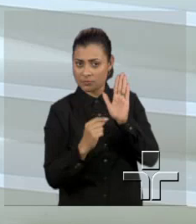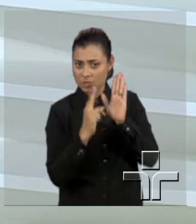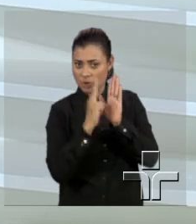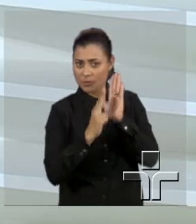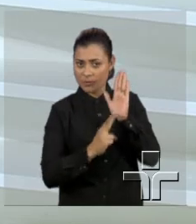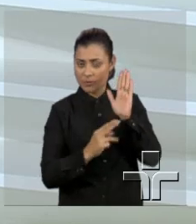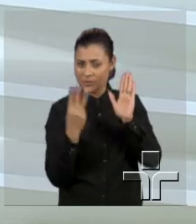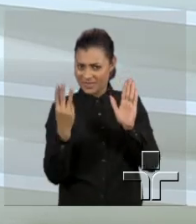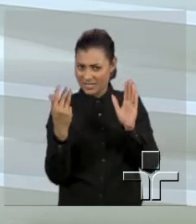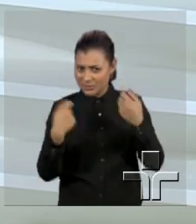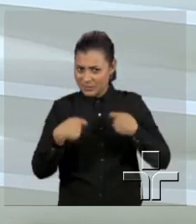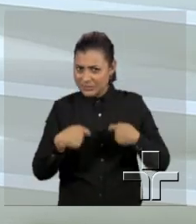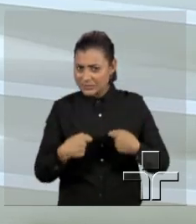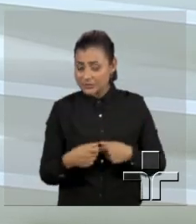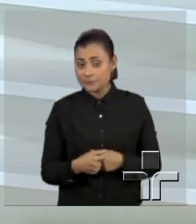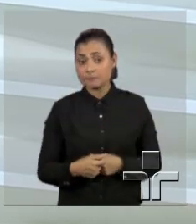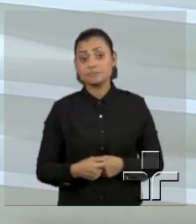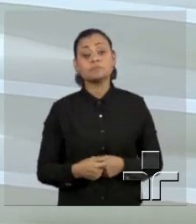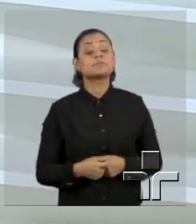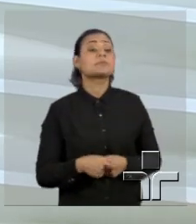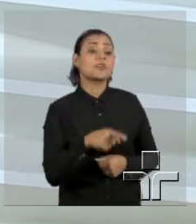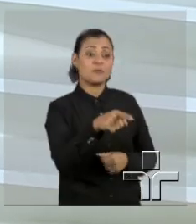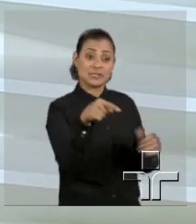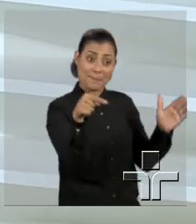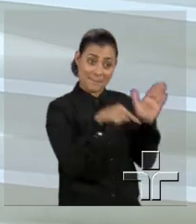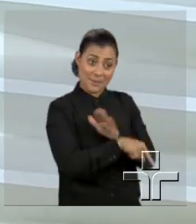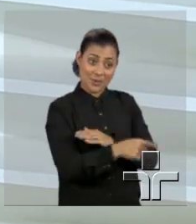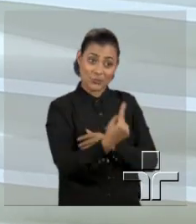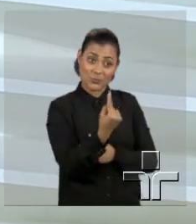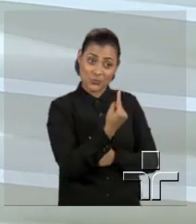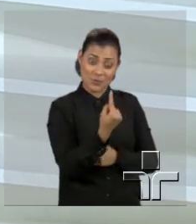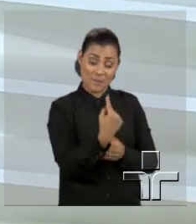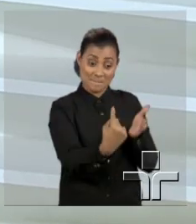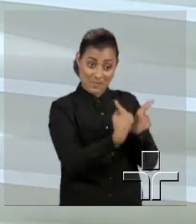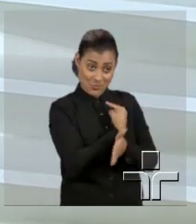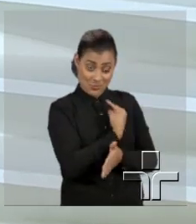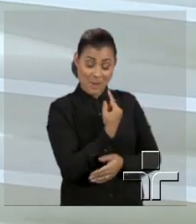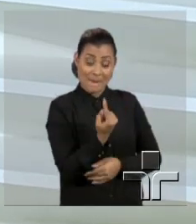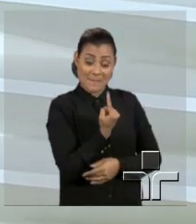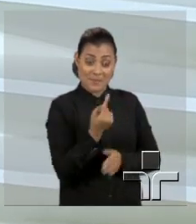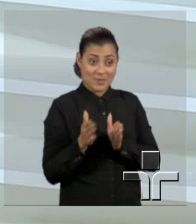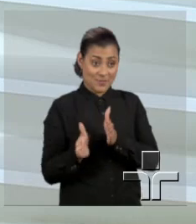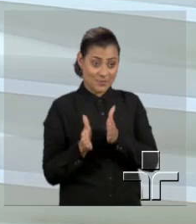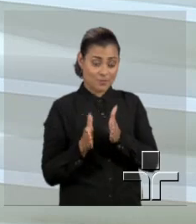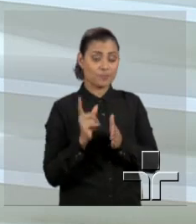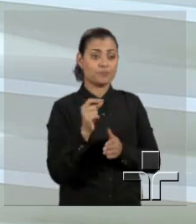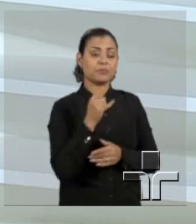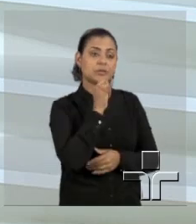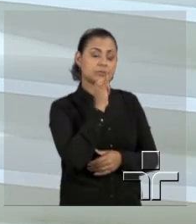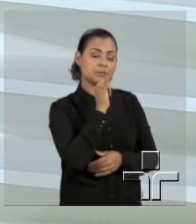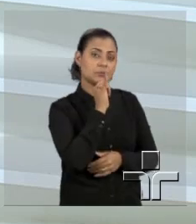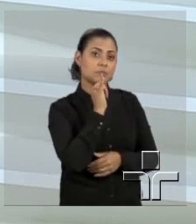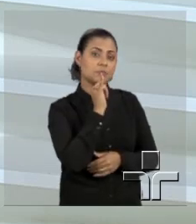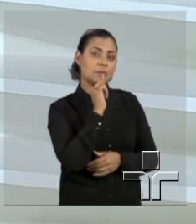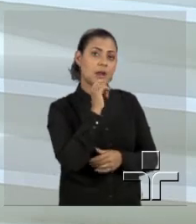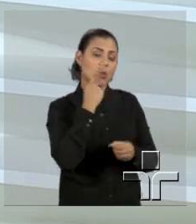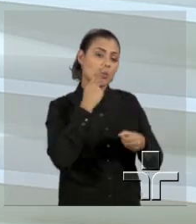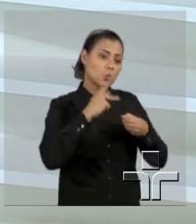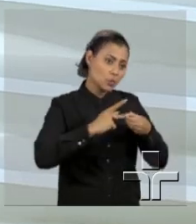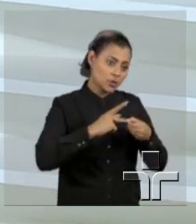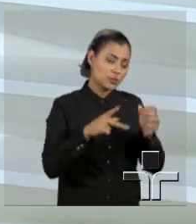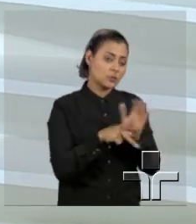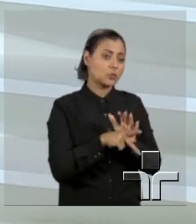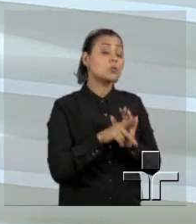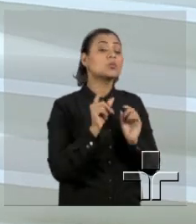A resposta objetiva está na primeira parte da sua pergunta, não é? Os requisitos para a investidura no cargo de Procurador-Geral da